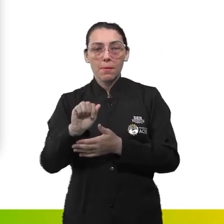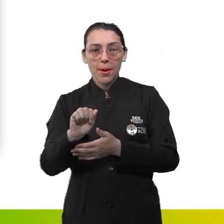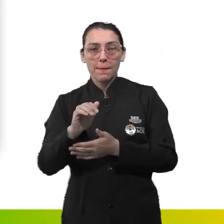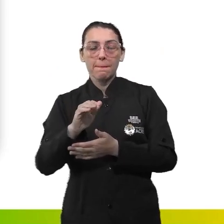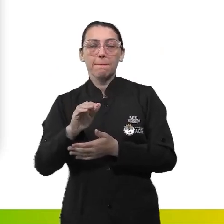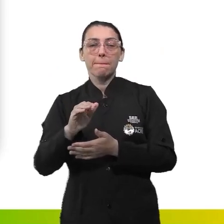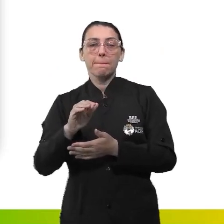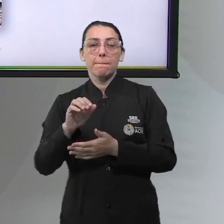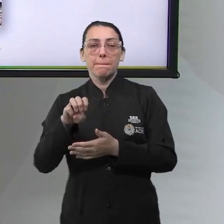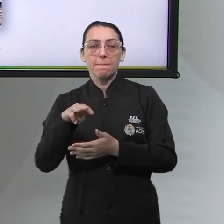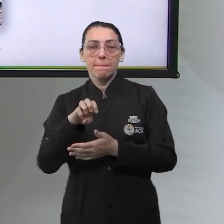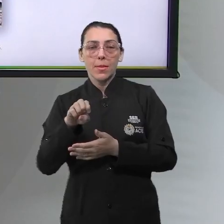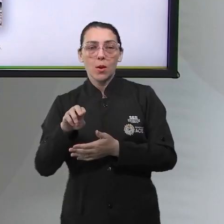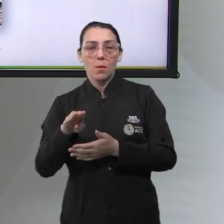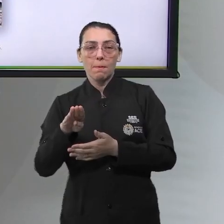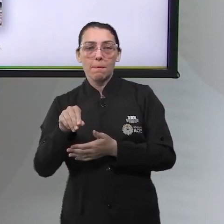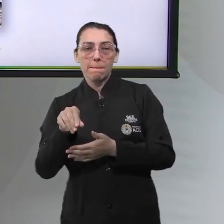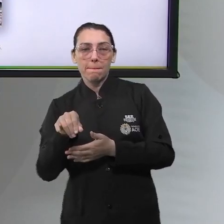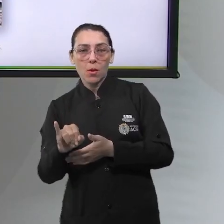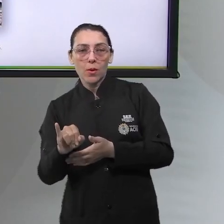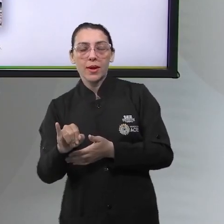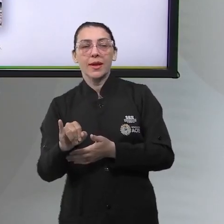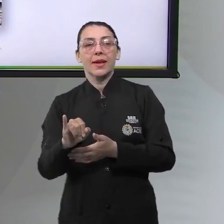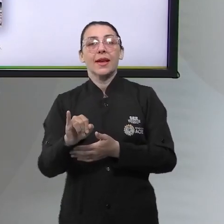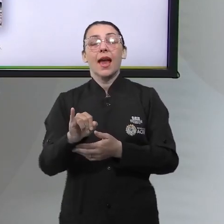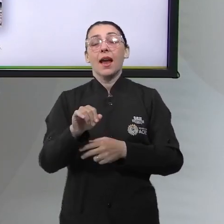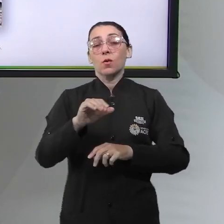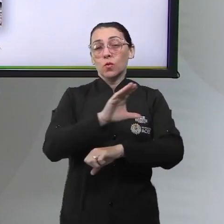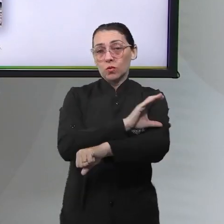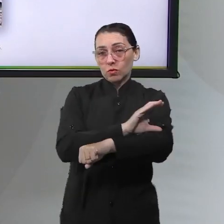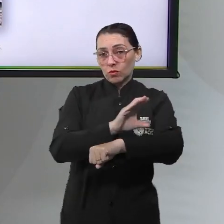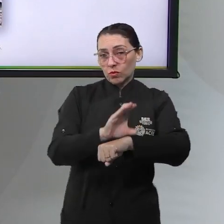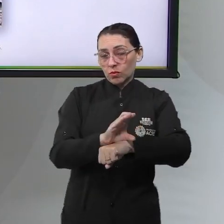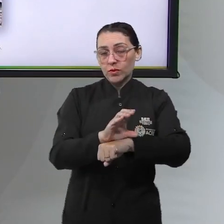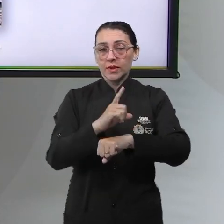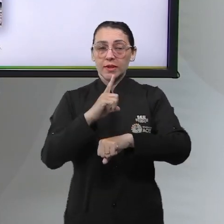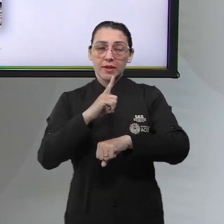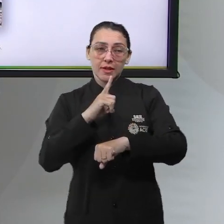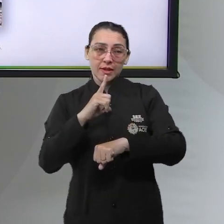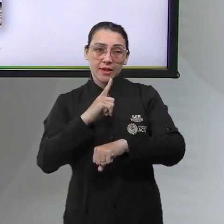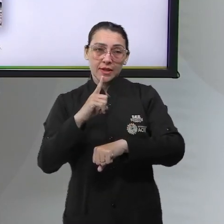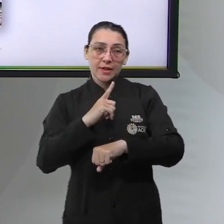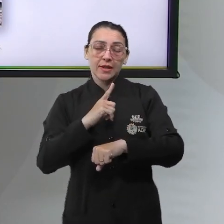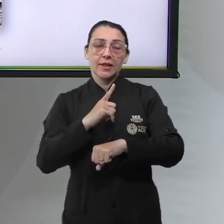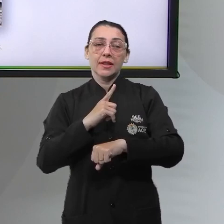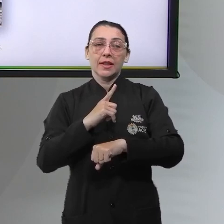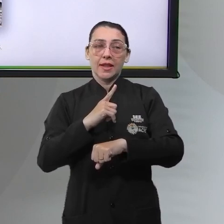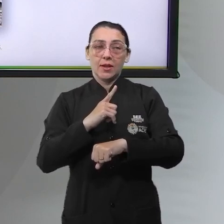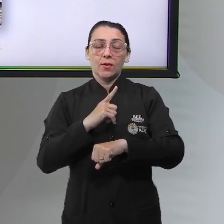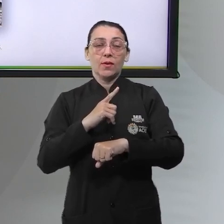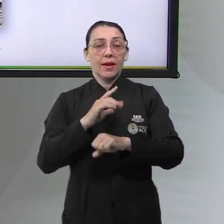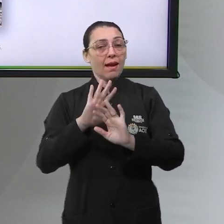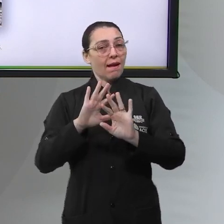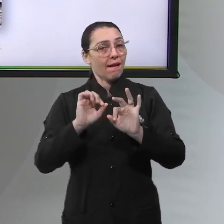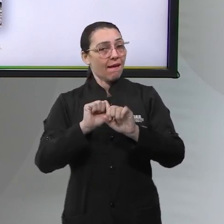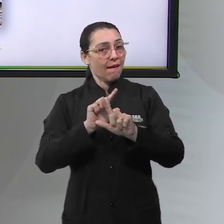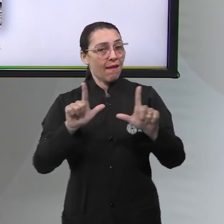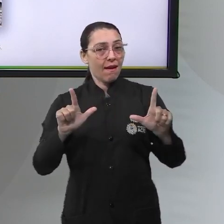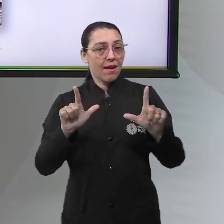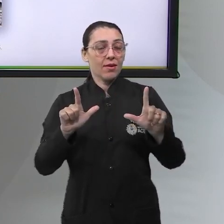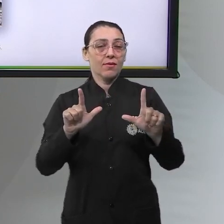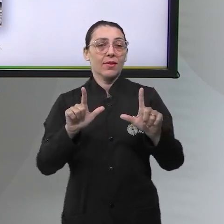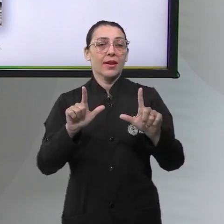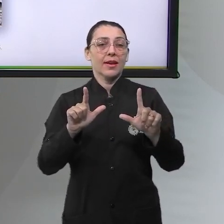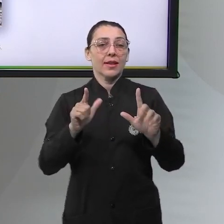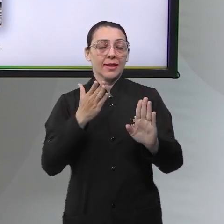etc, etc. Ou seja, a cultura imaterial, ela tem a sua abstração. Claro, ela se